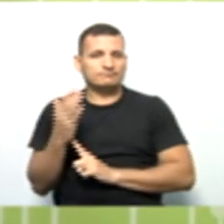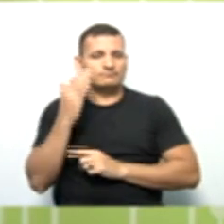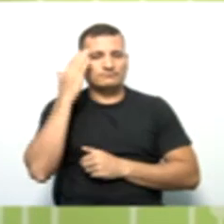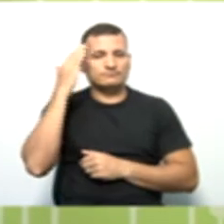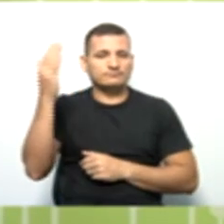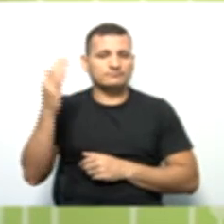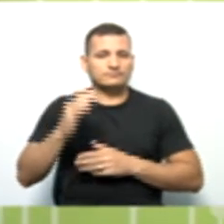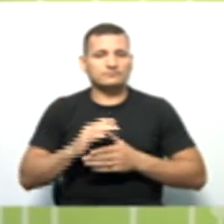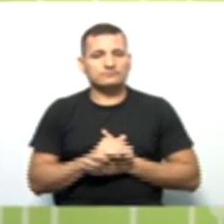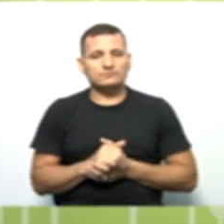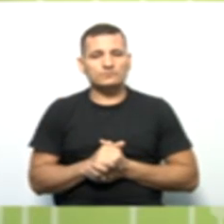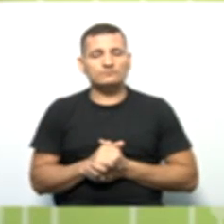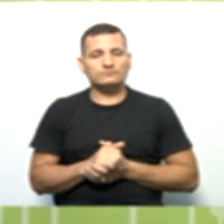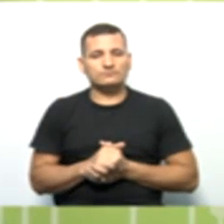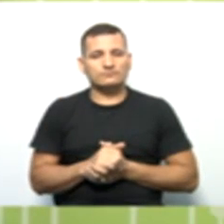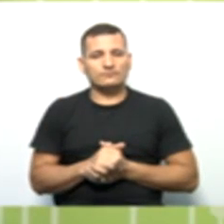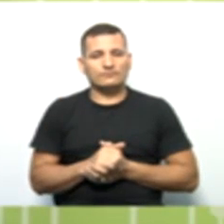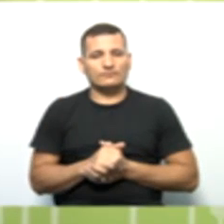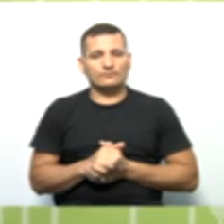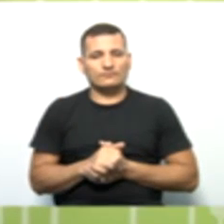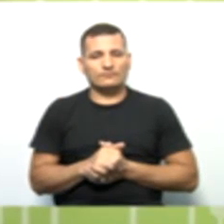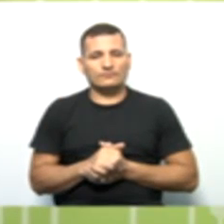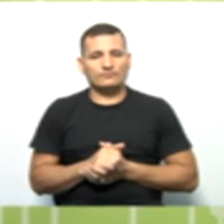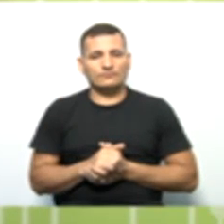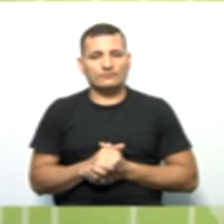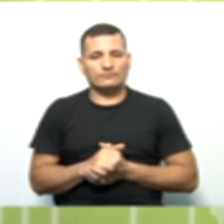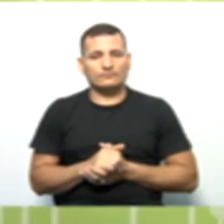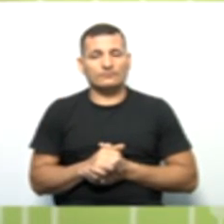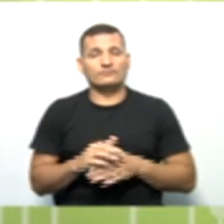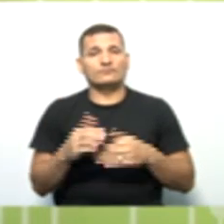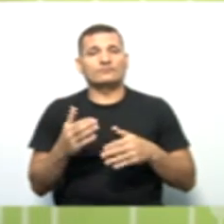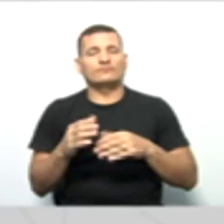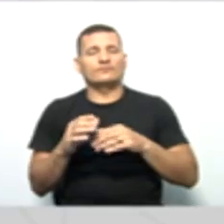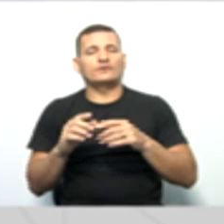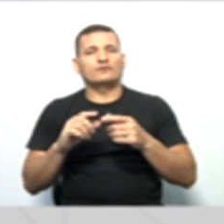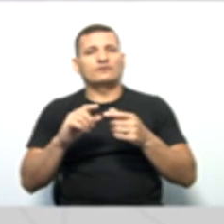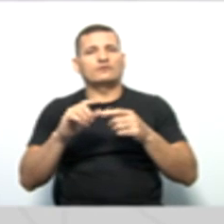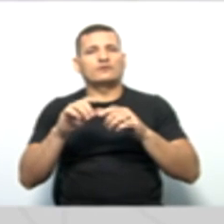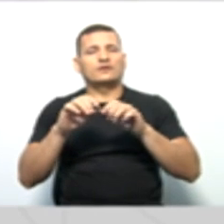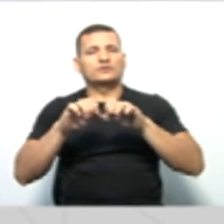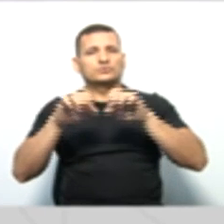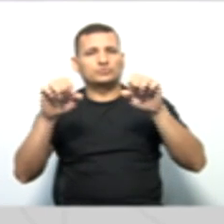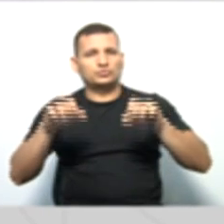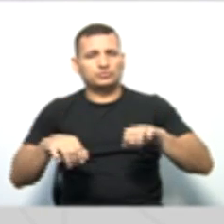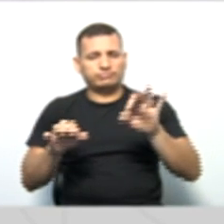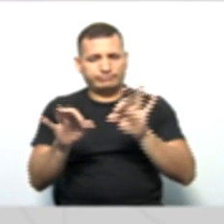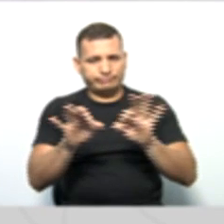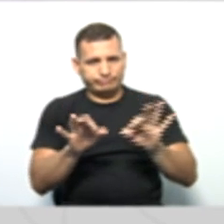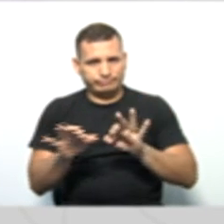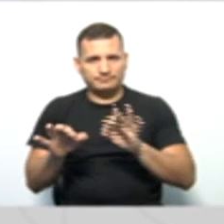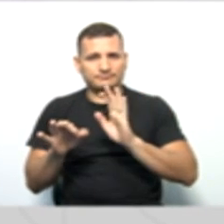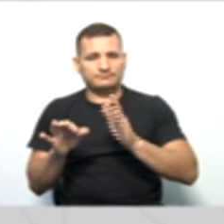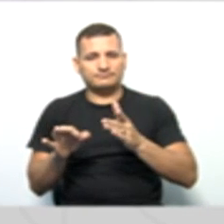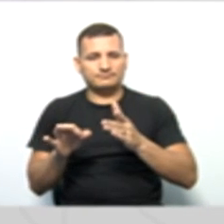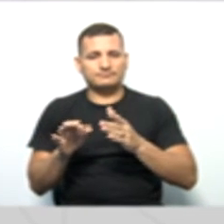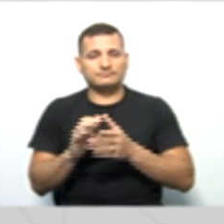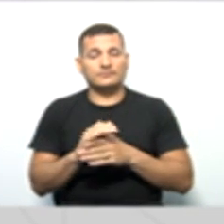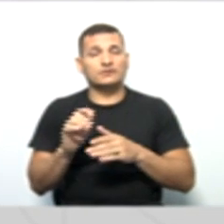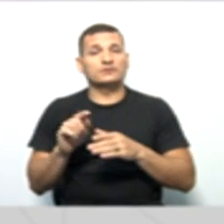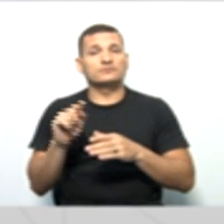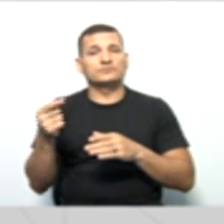Fique à vontade aí. Depois que a gente faz esse levantamento da estrutura, a gente vai fazer o quê, gente? Ó, as interfaces